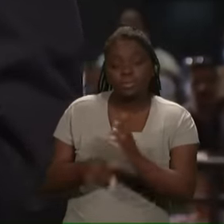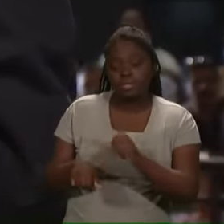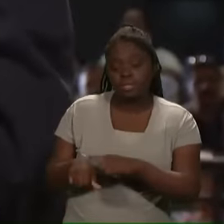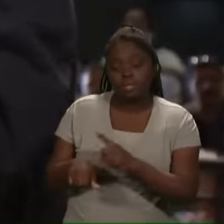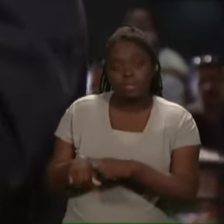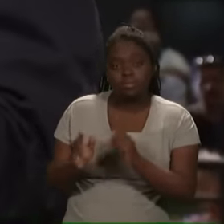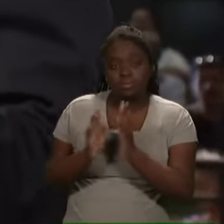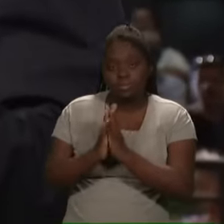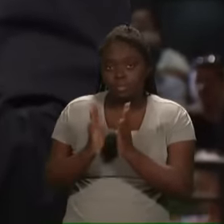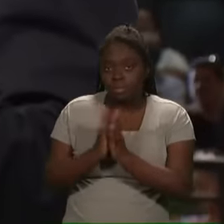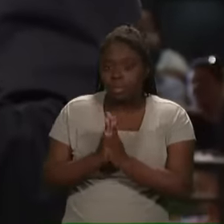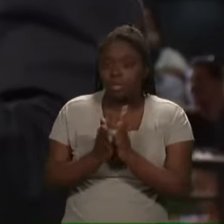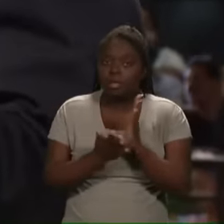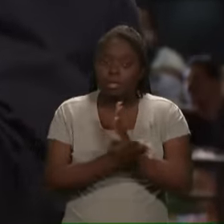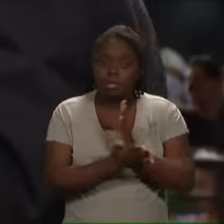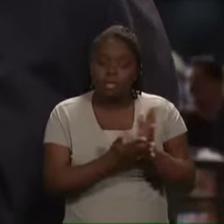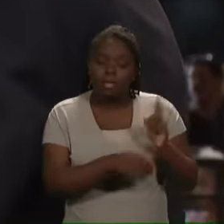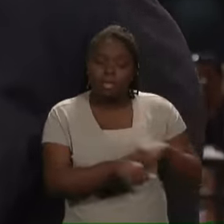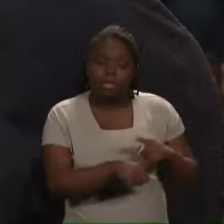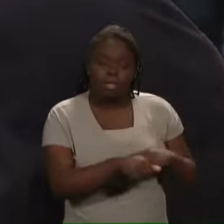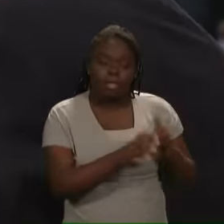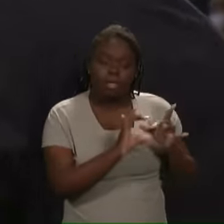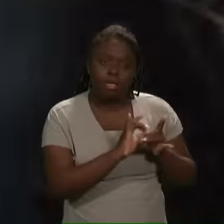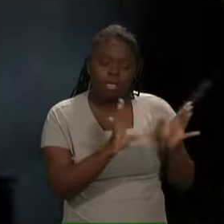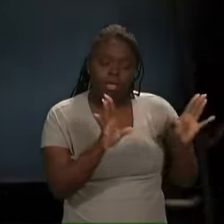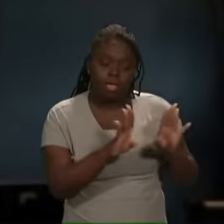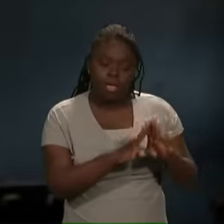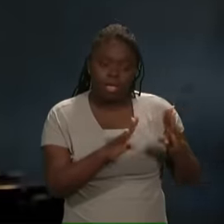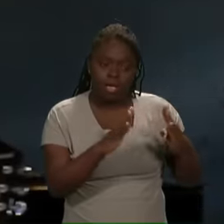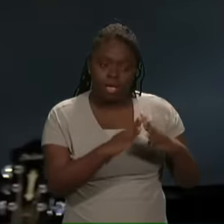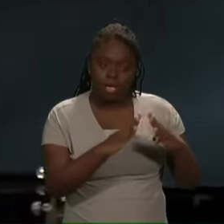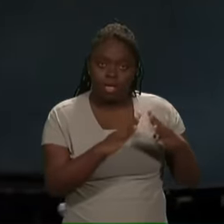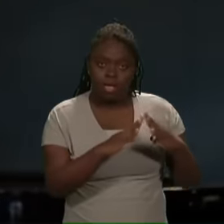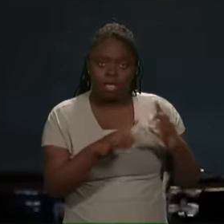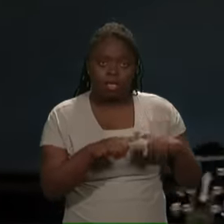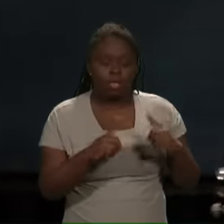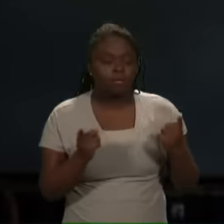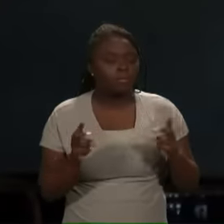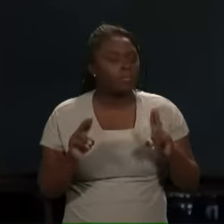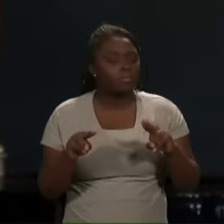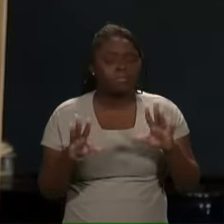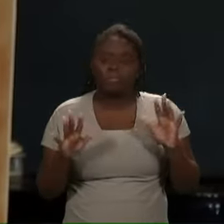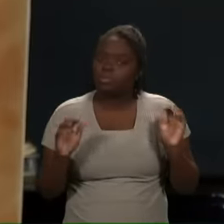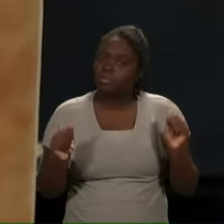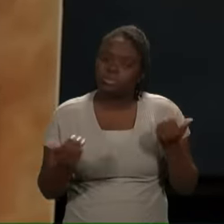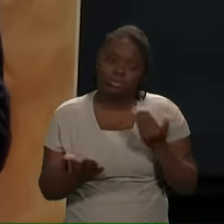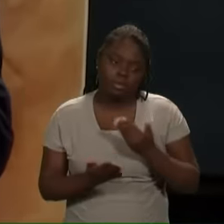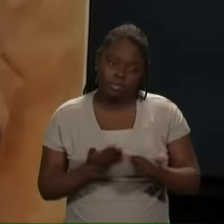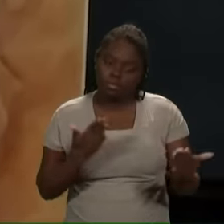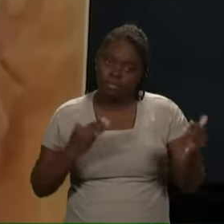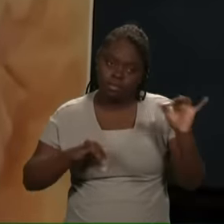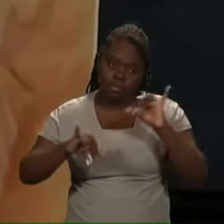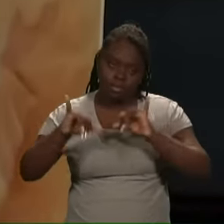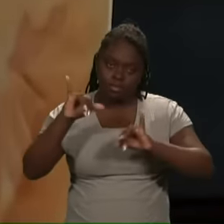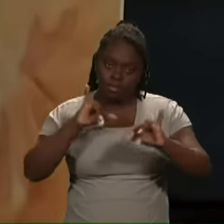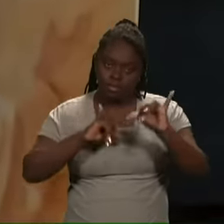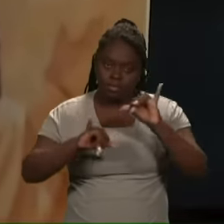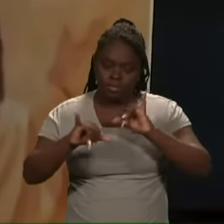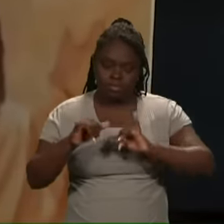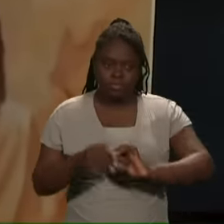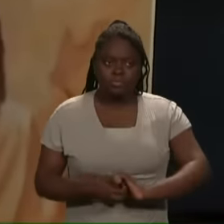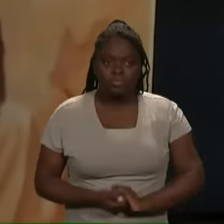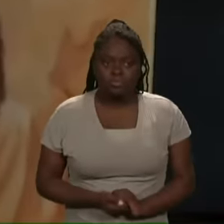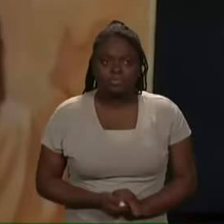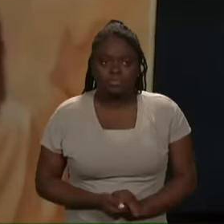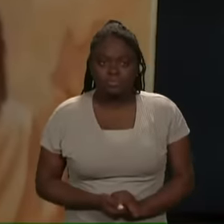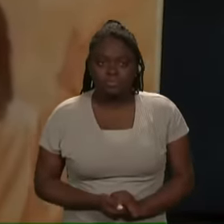orar mais, ou tem tempo de abrir a casa. Mas você nunca pode perder a unção. Mas